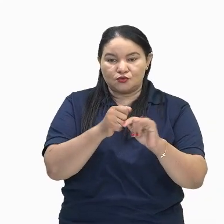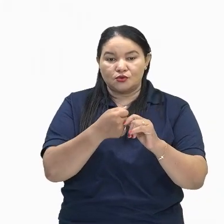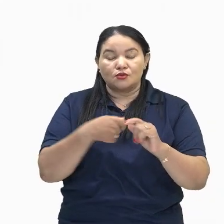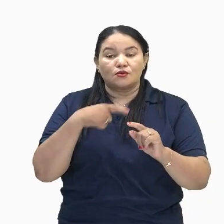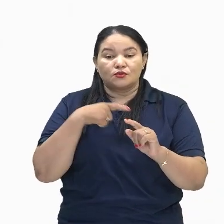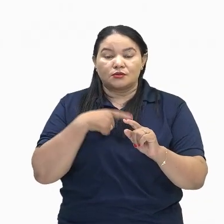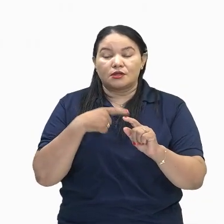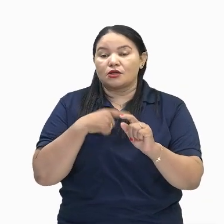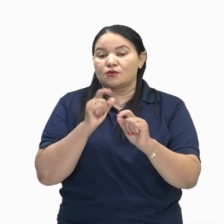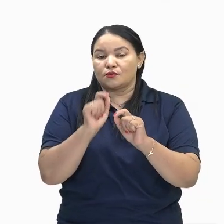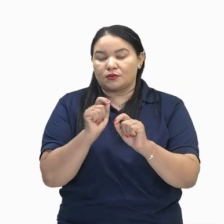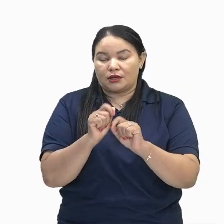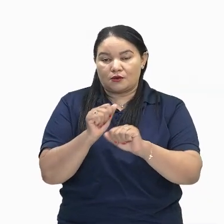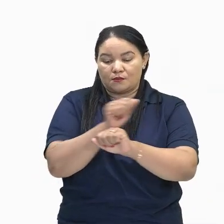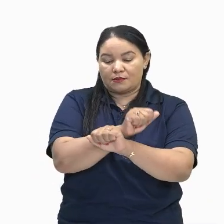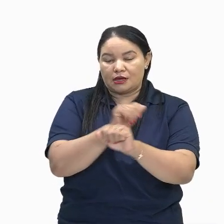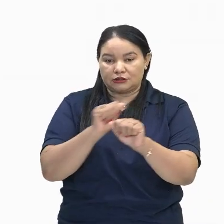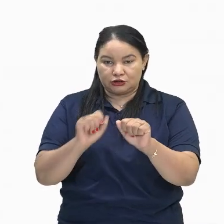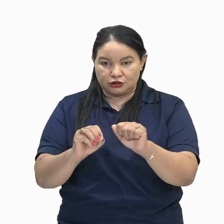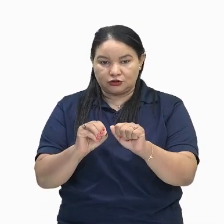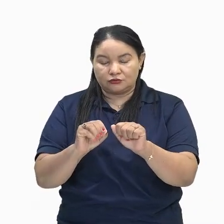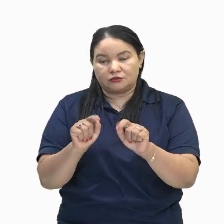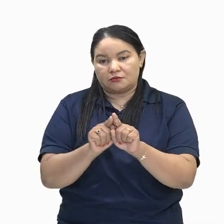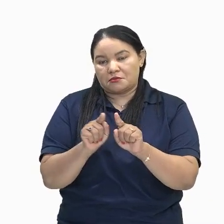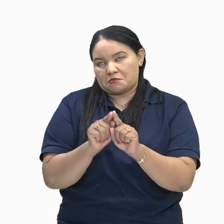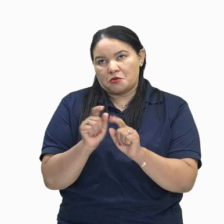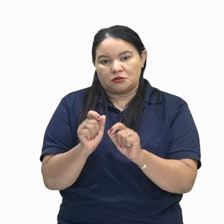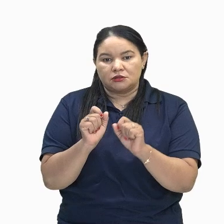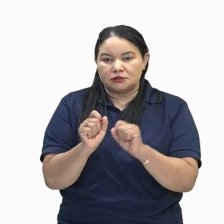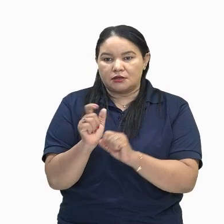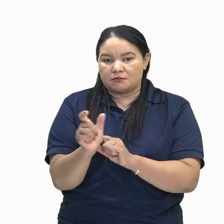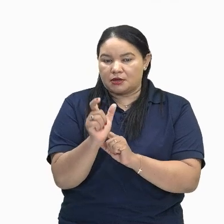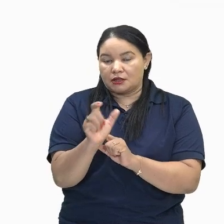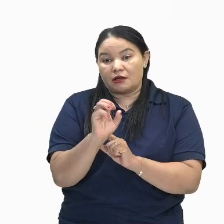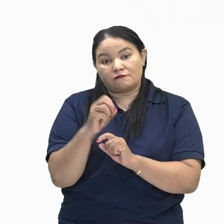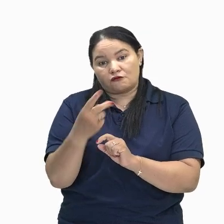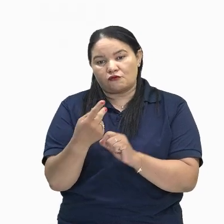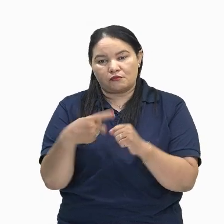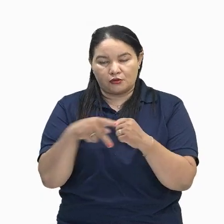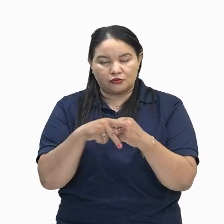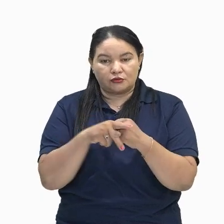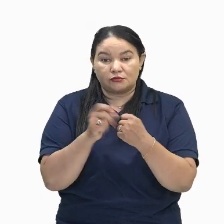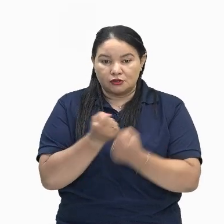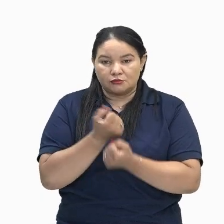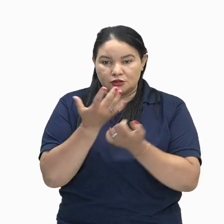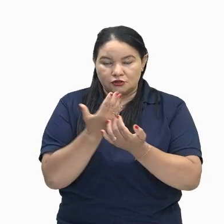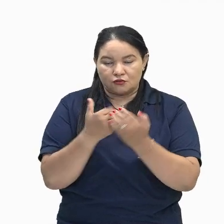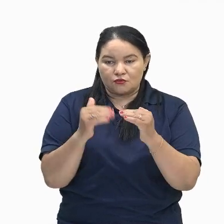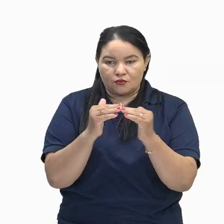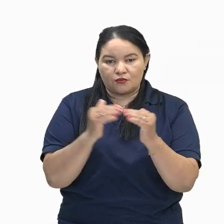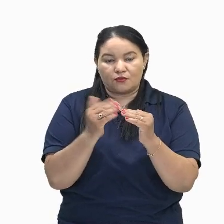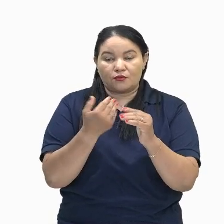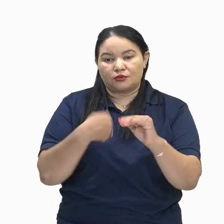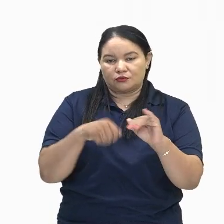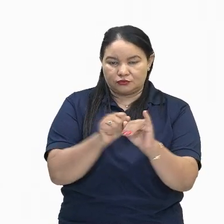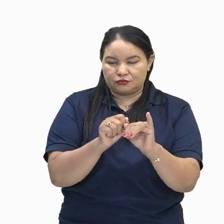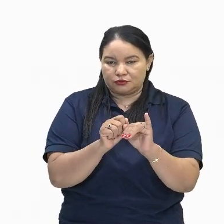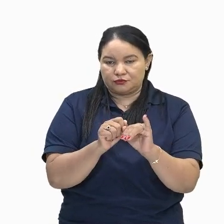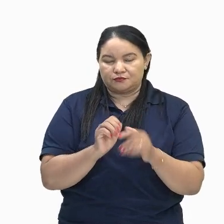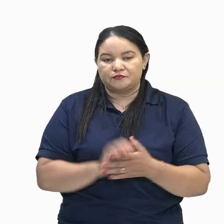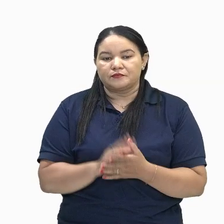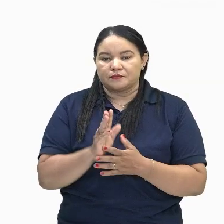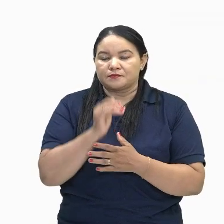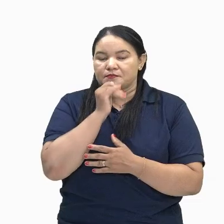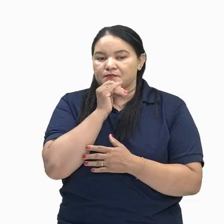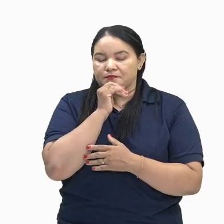qualquer modificador, ou seja, qualquer palavra, um pronome pode ser também, a expressão concorda com o sujeito. Então, observem aqui que fica mais claro